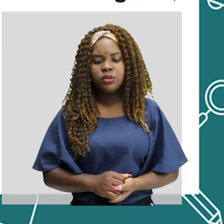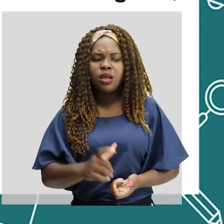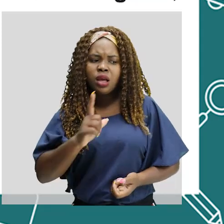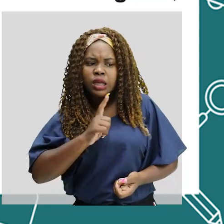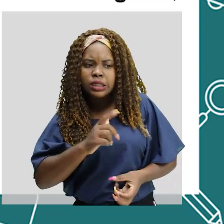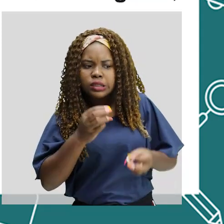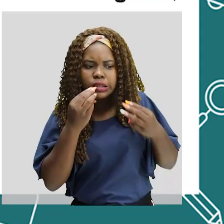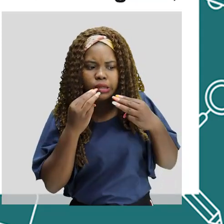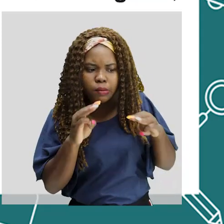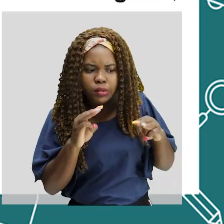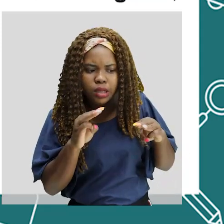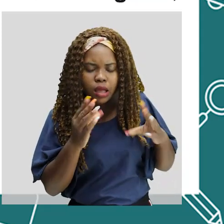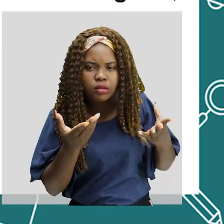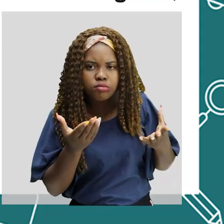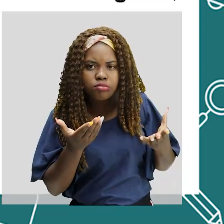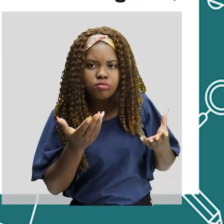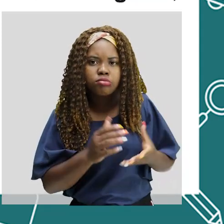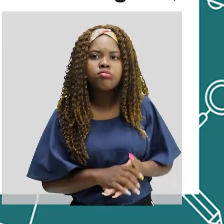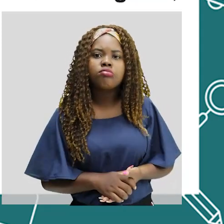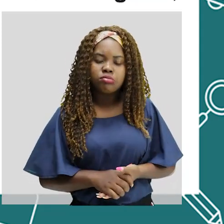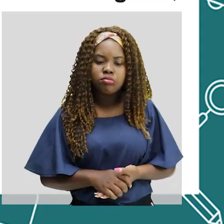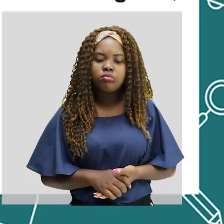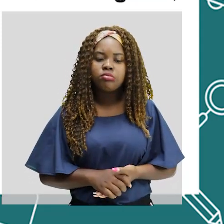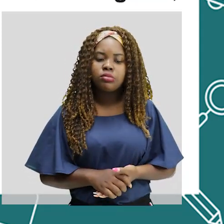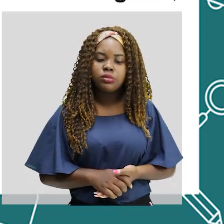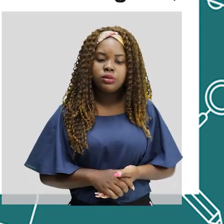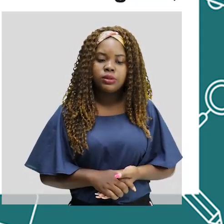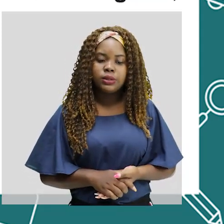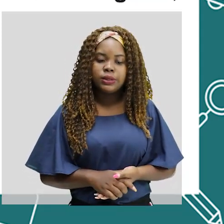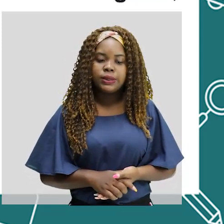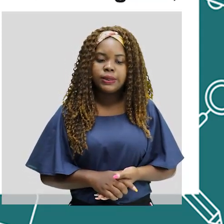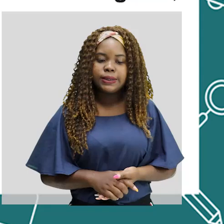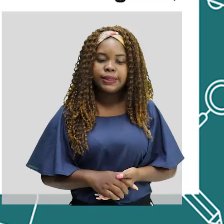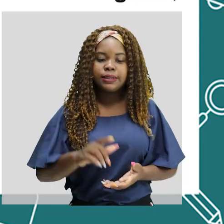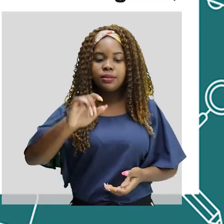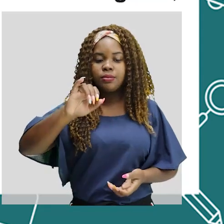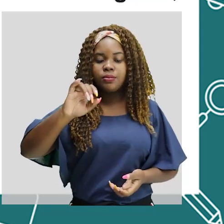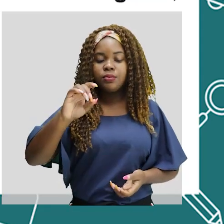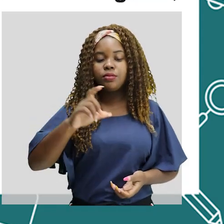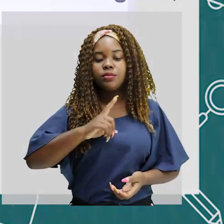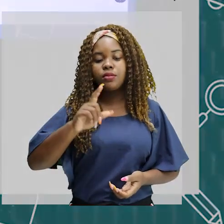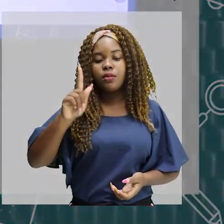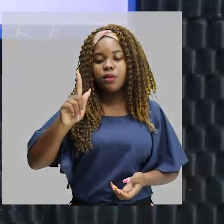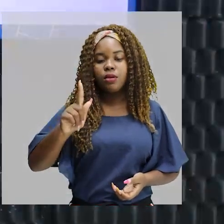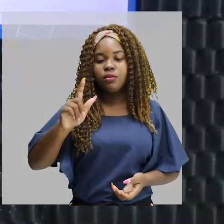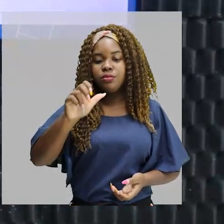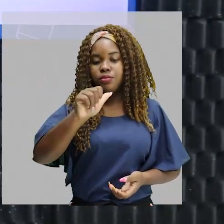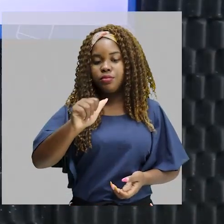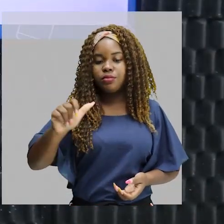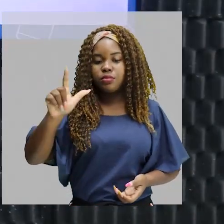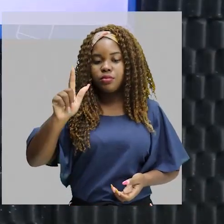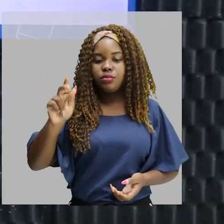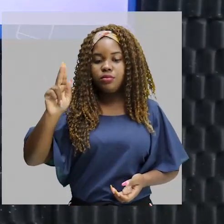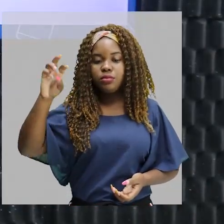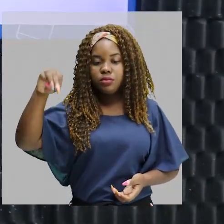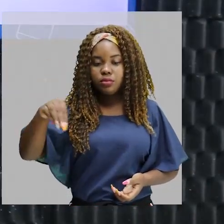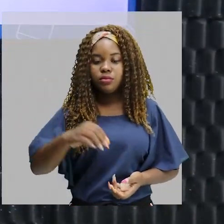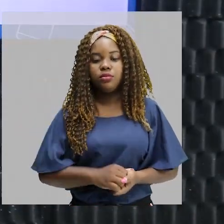Me deixaram algum mensagem? Deixaram-me alguma mensagem? Mensagem,